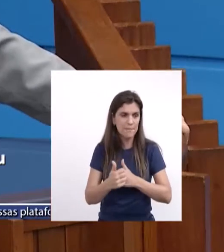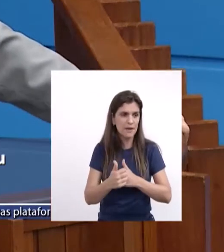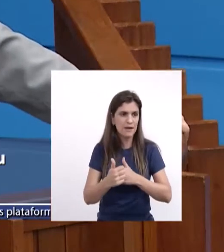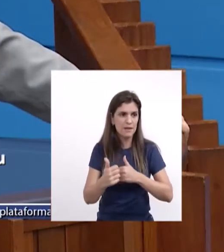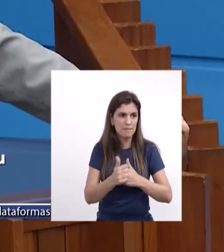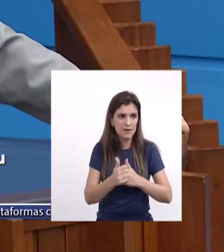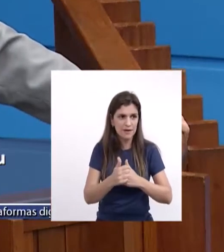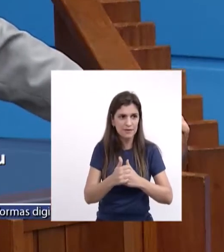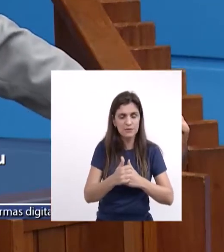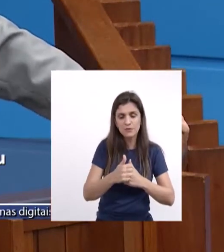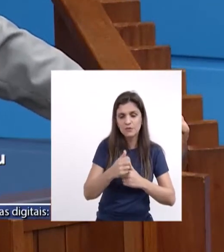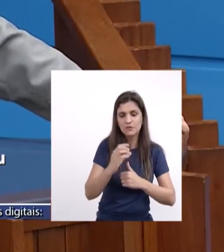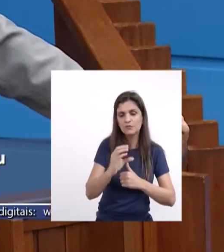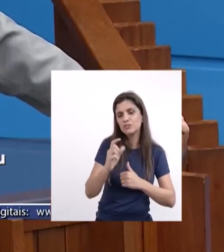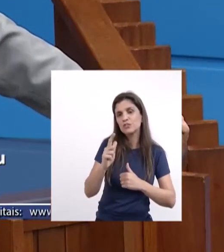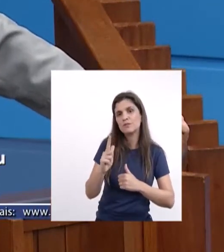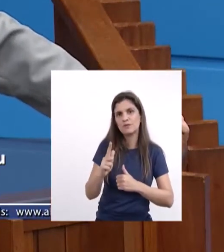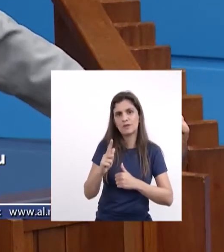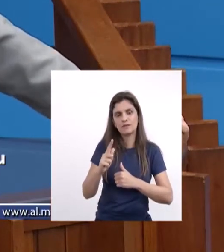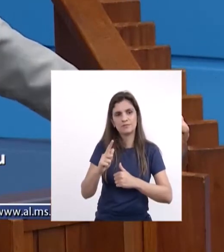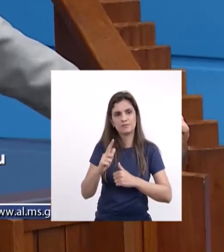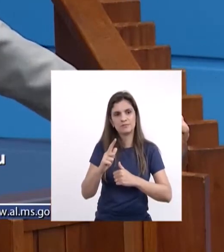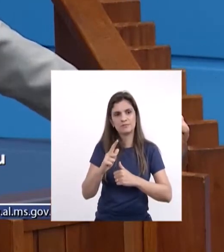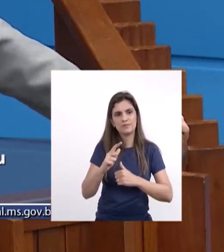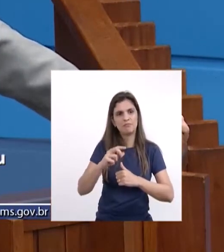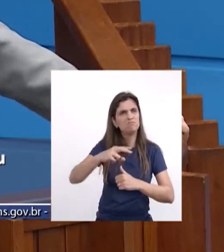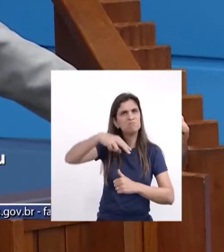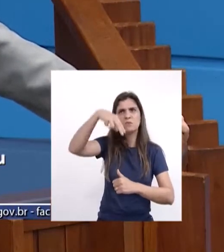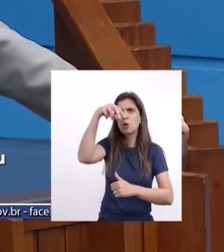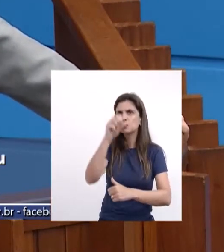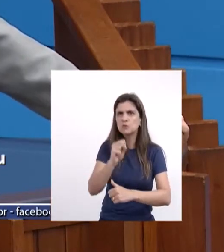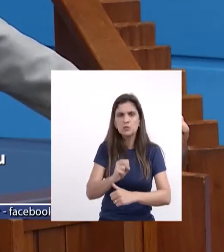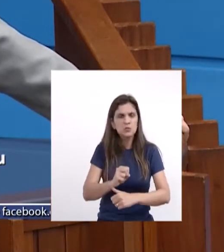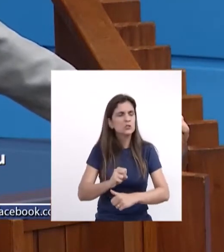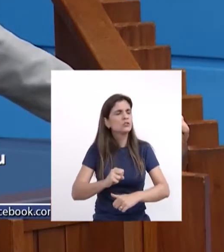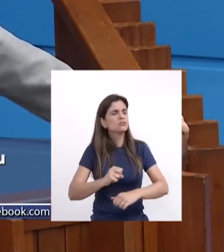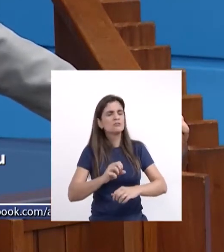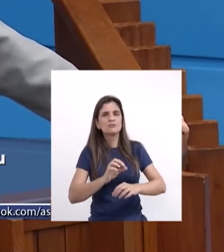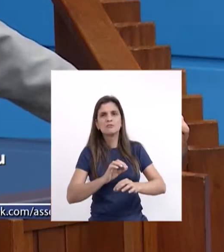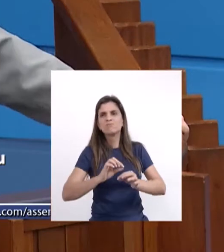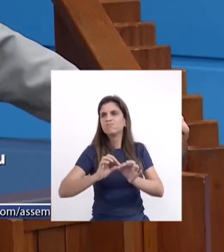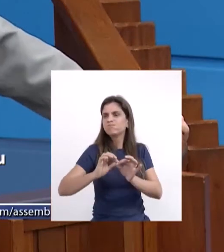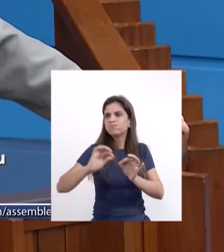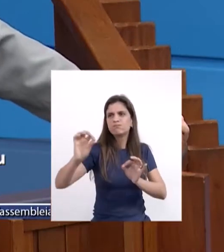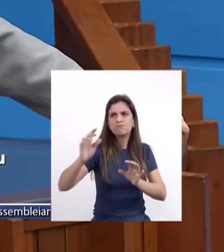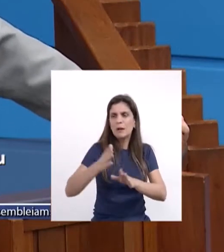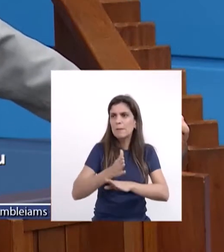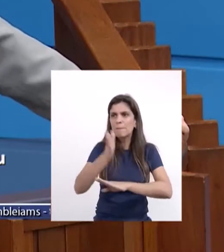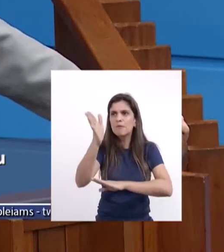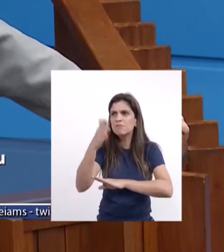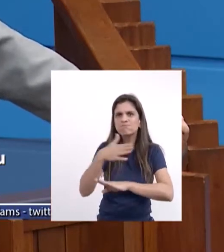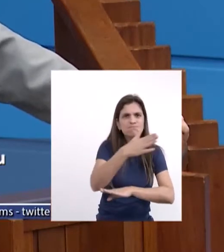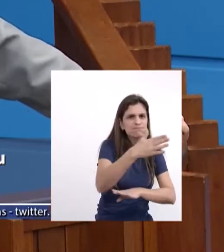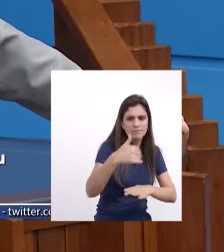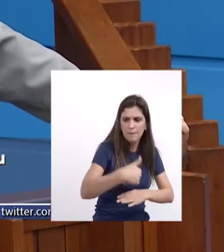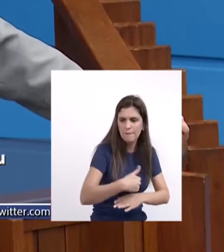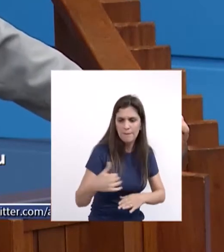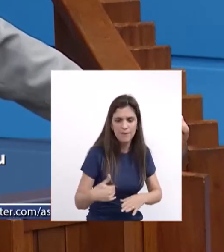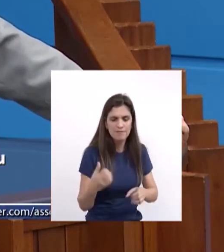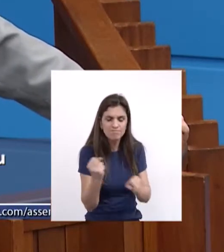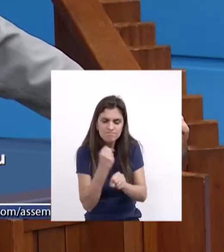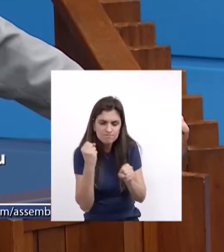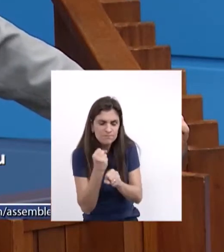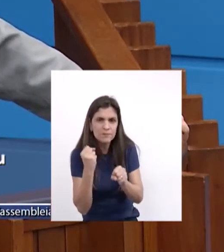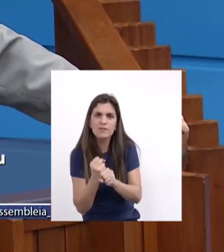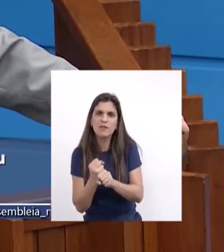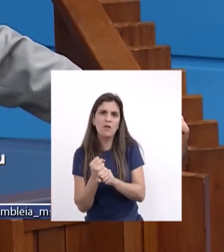a BR-163 de norte a sul, começando em Sonora até Mundo Novo, uma única obra da